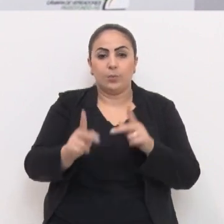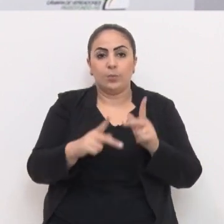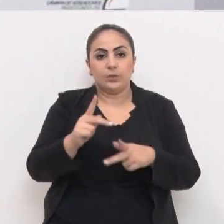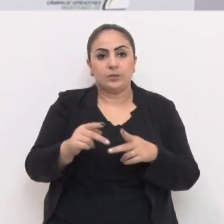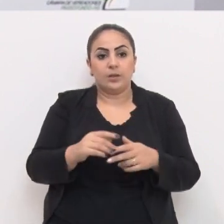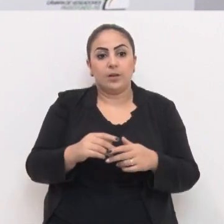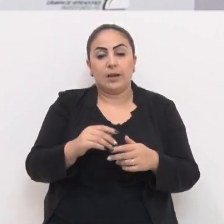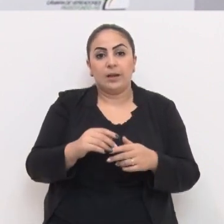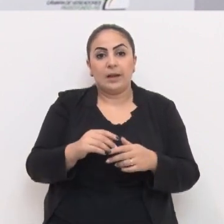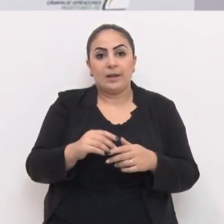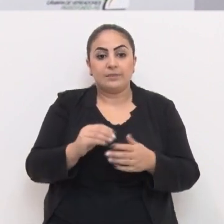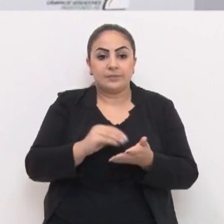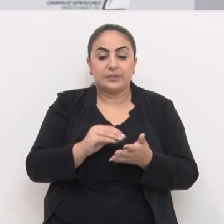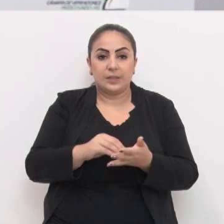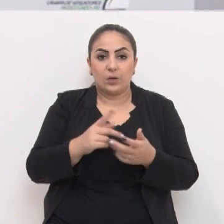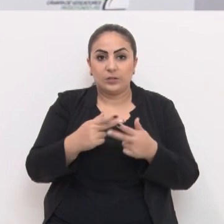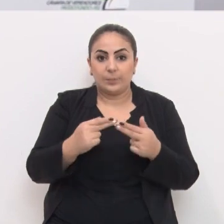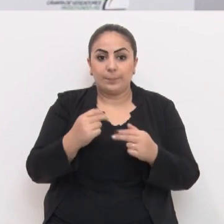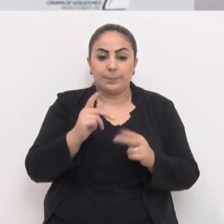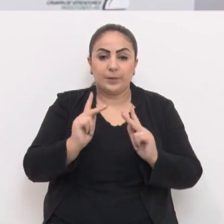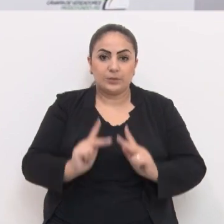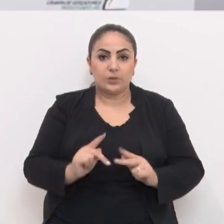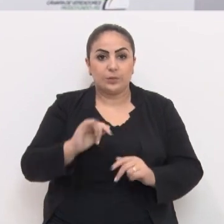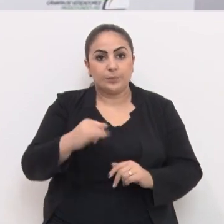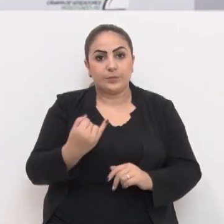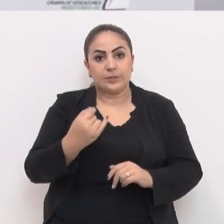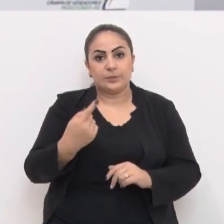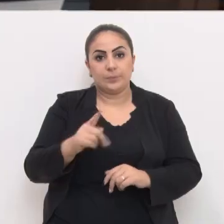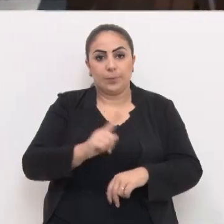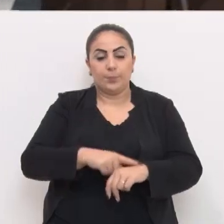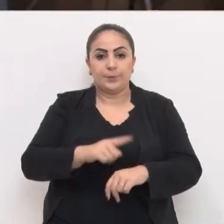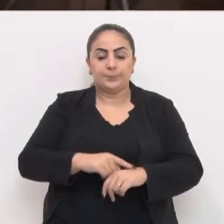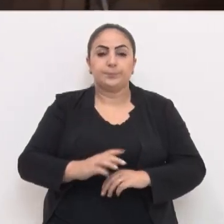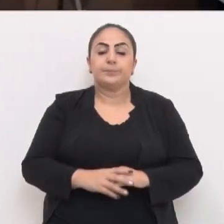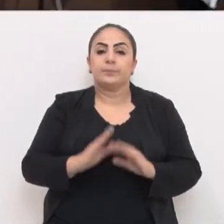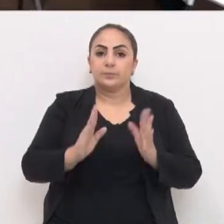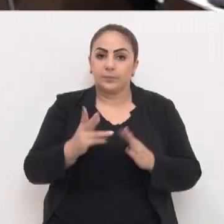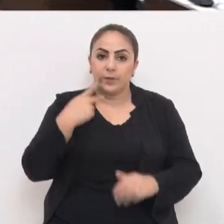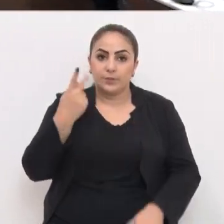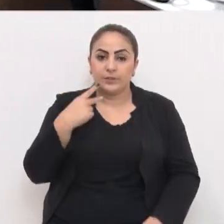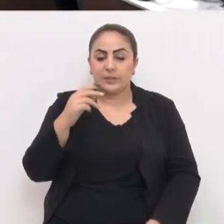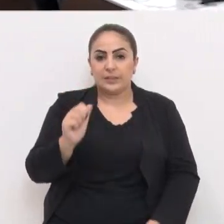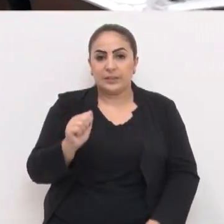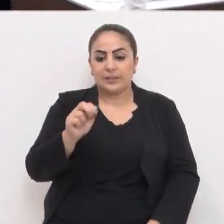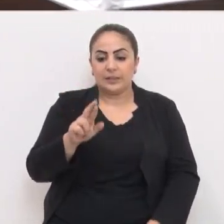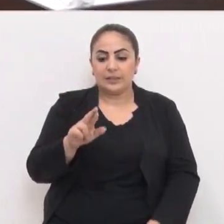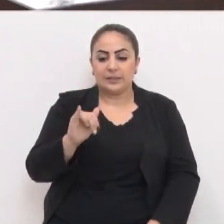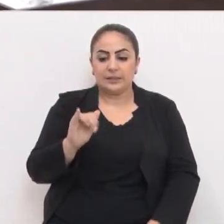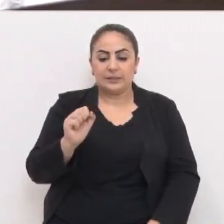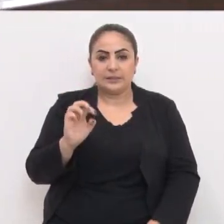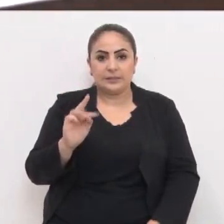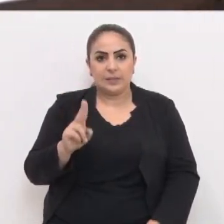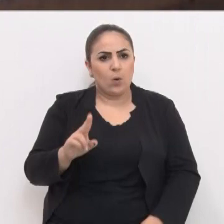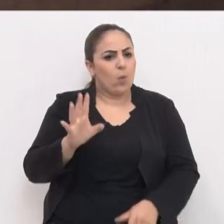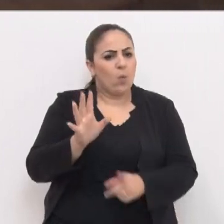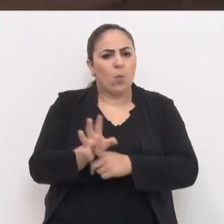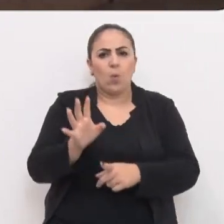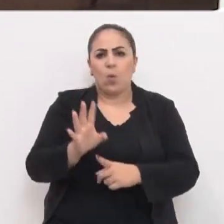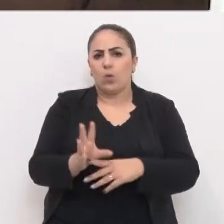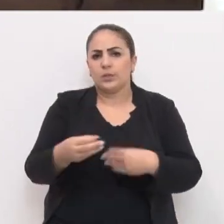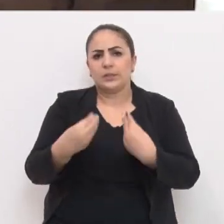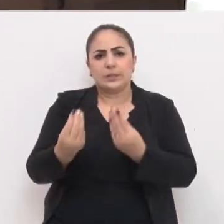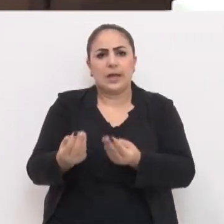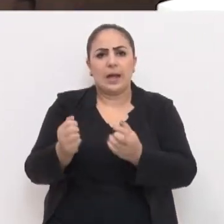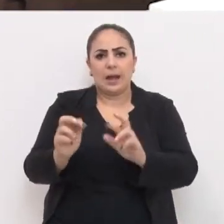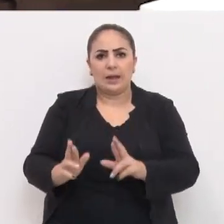acabar ficando na mão de meia dúzia de pessoas que estão se aproveitando dessa situação. Já o vereador Aristeu da Lalana é contra a